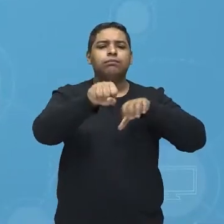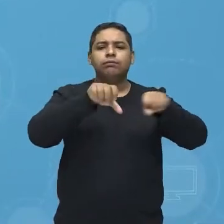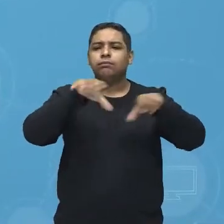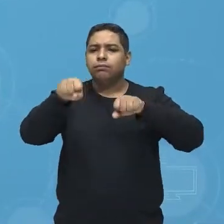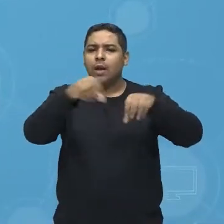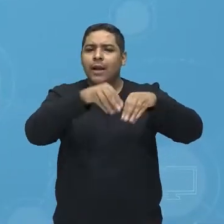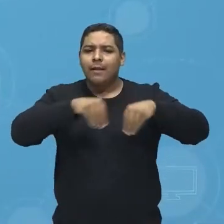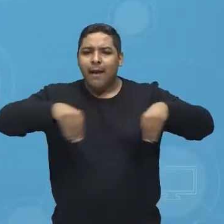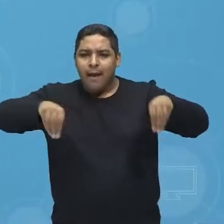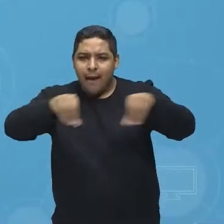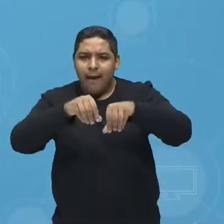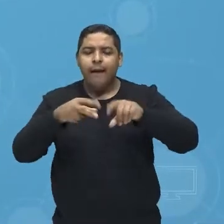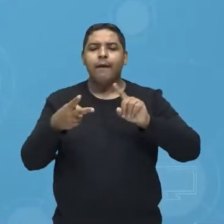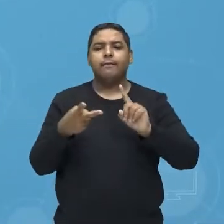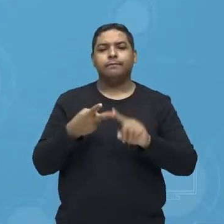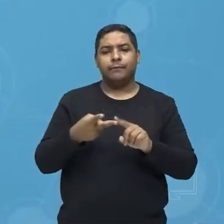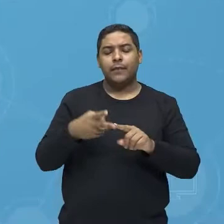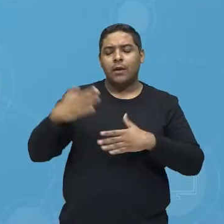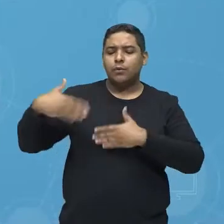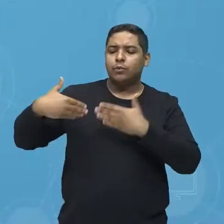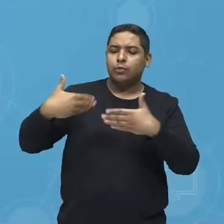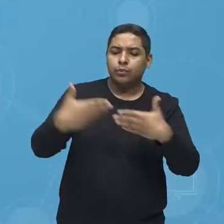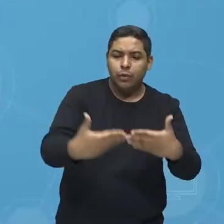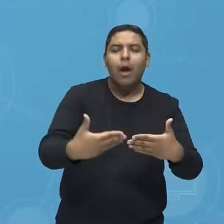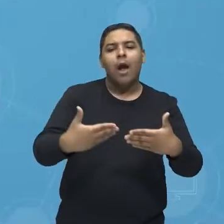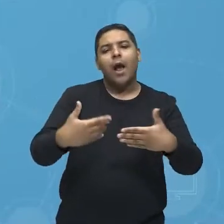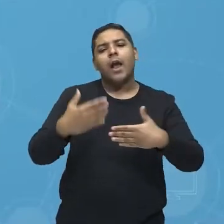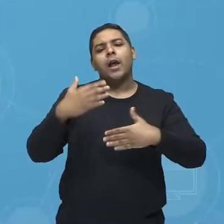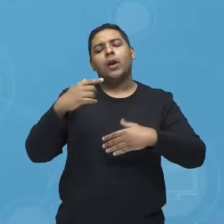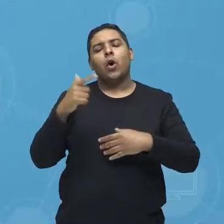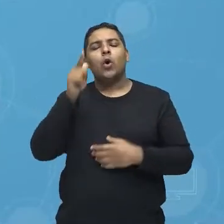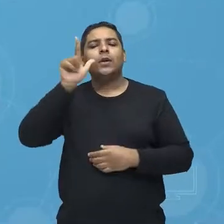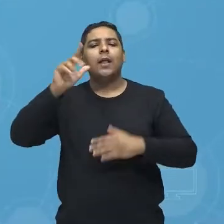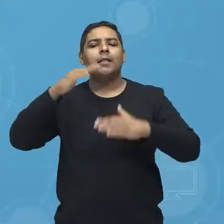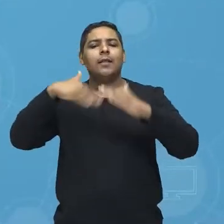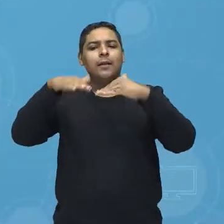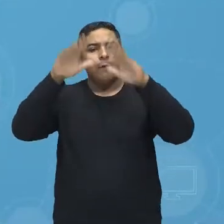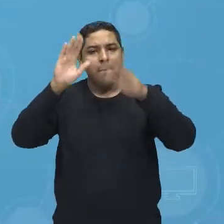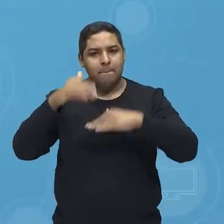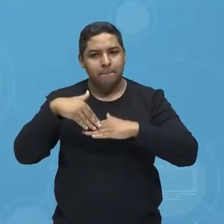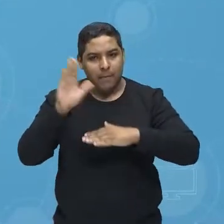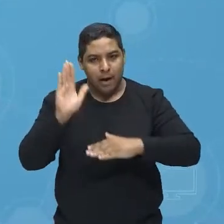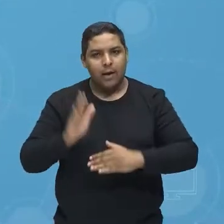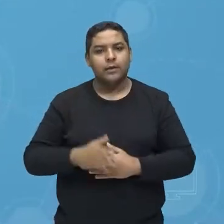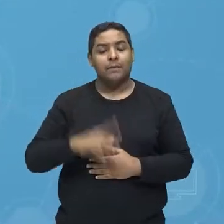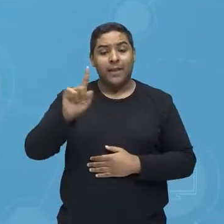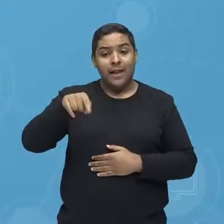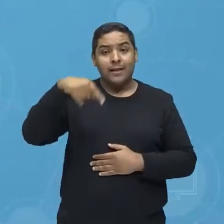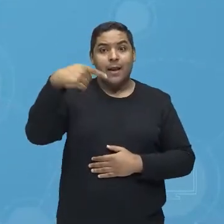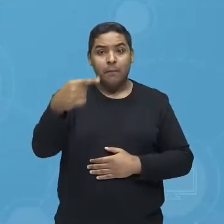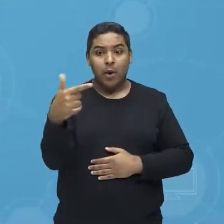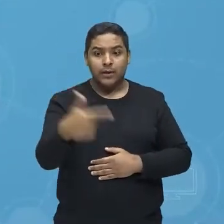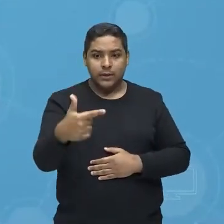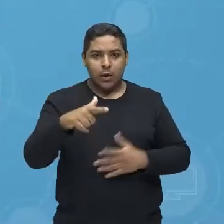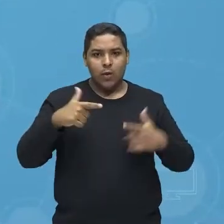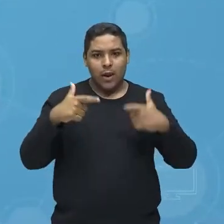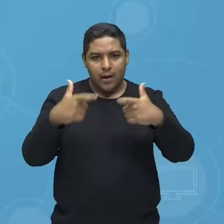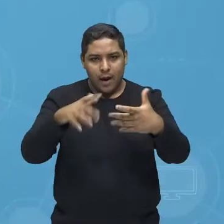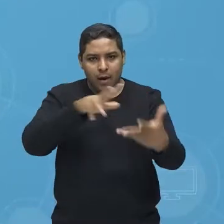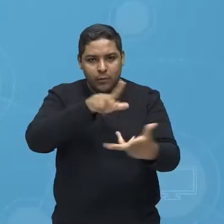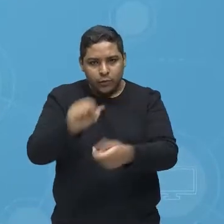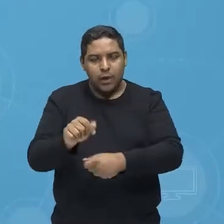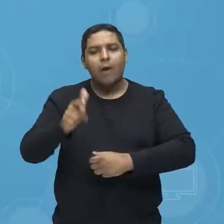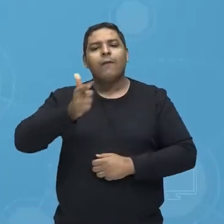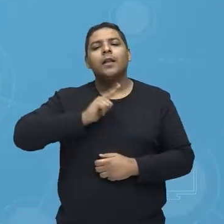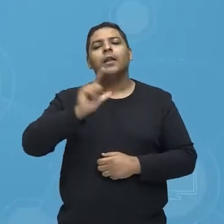observa que, com o passar do tempo, foi se desenvolvendo cada vez mais. Após a Segunda Guerra Mundial, vamos ter